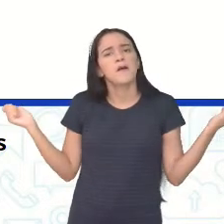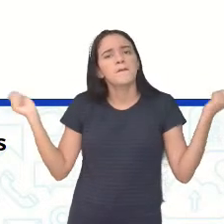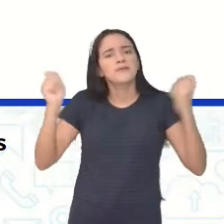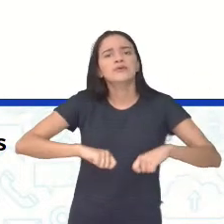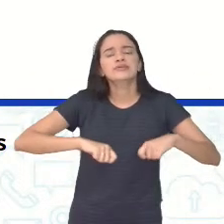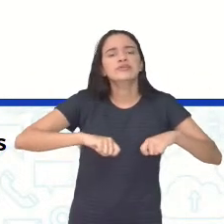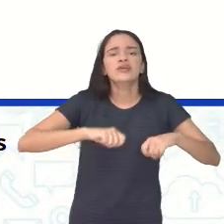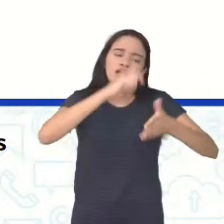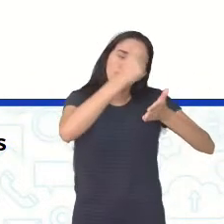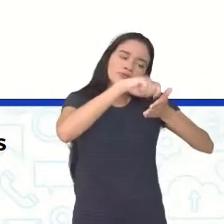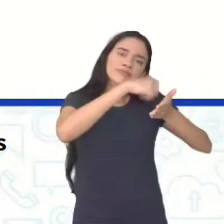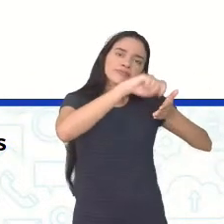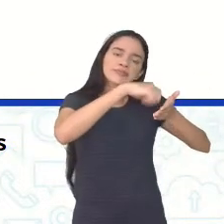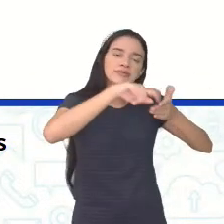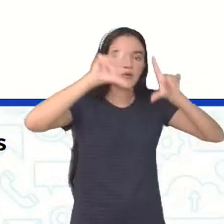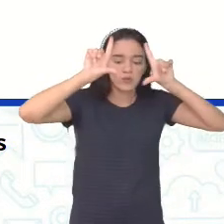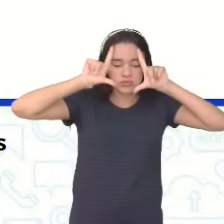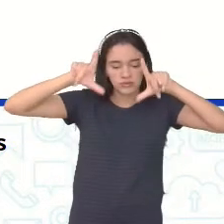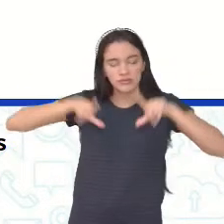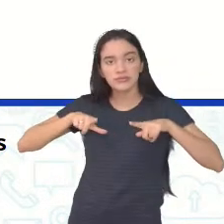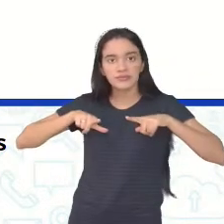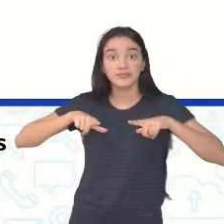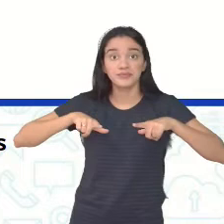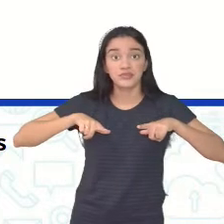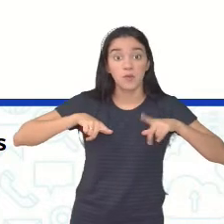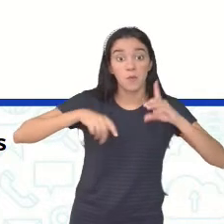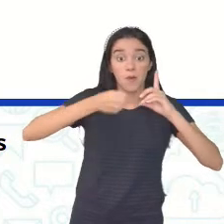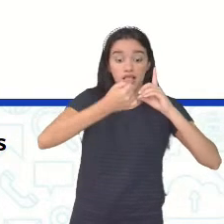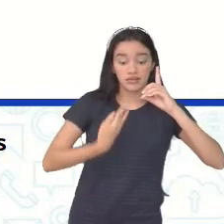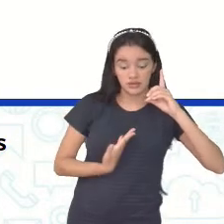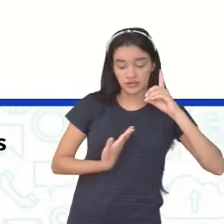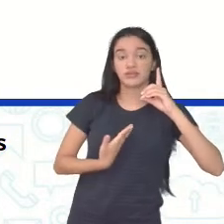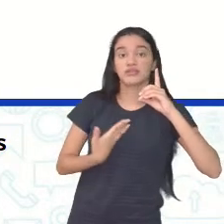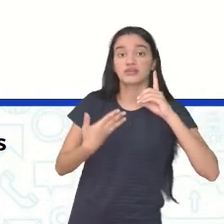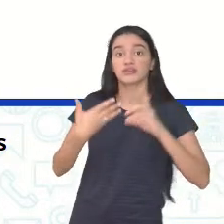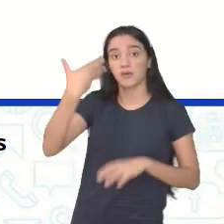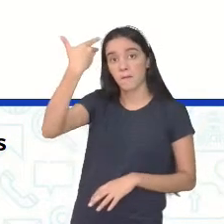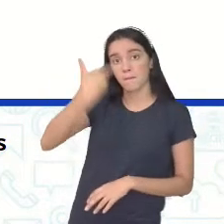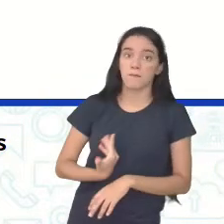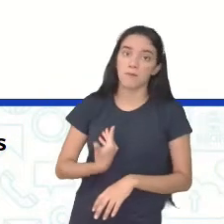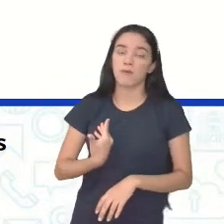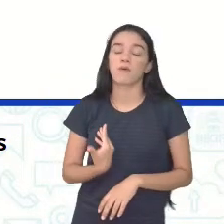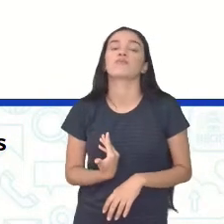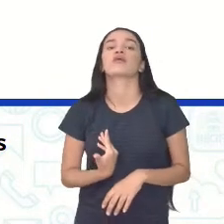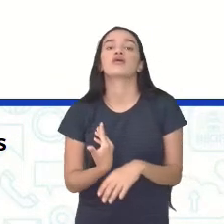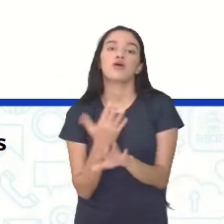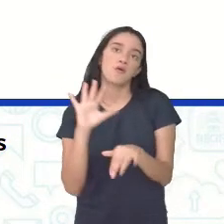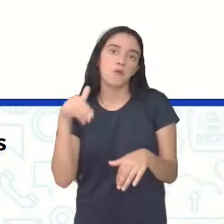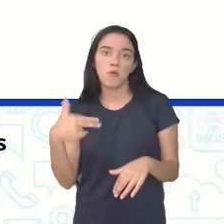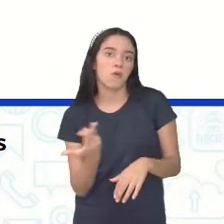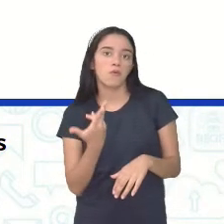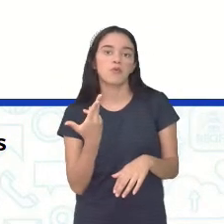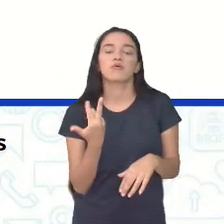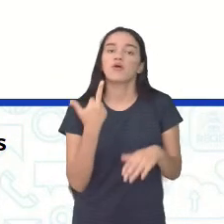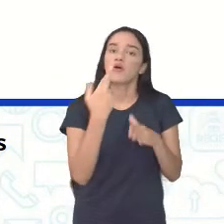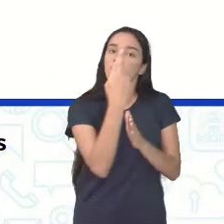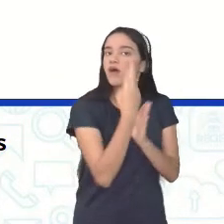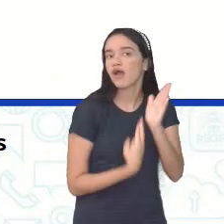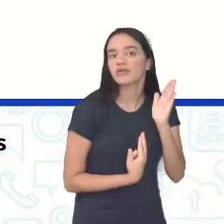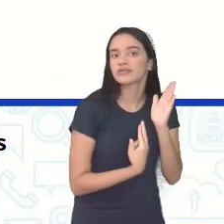né? Já era, né, a coisa mais natural mesmo. Então, os artistas puderam se soltar dessa necessidade